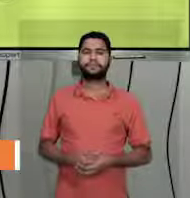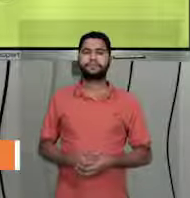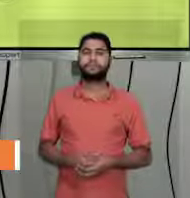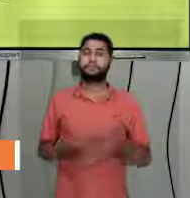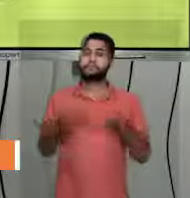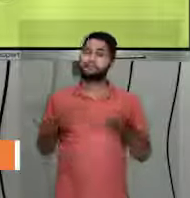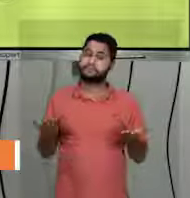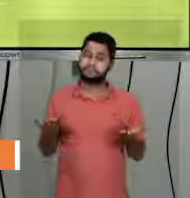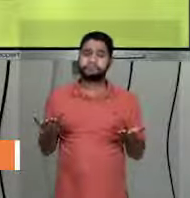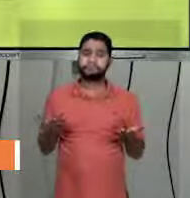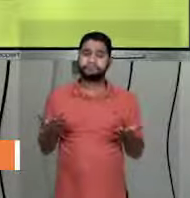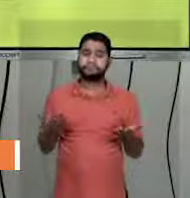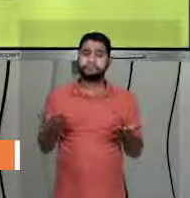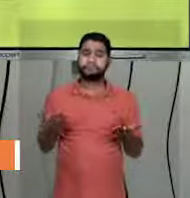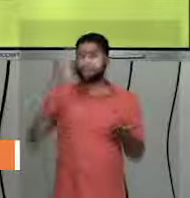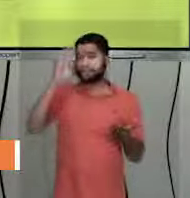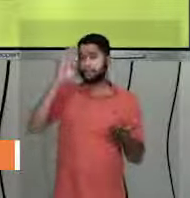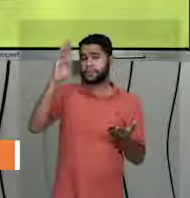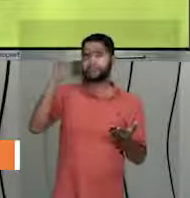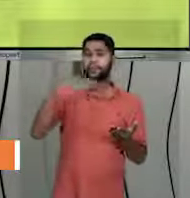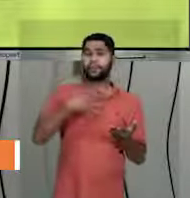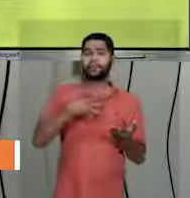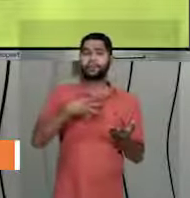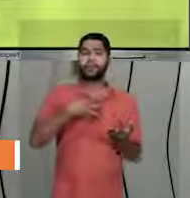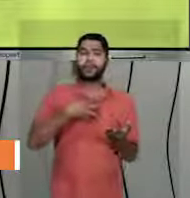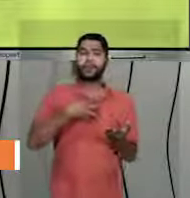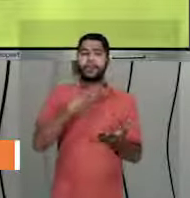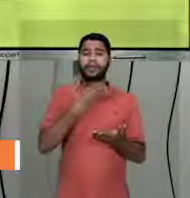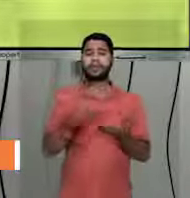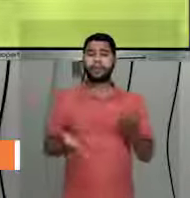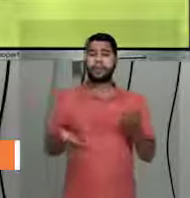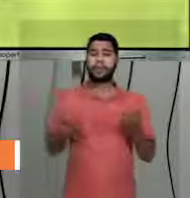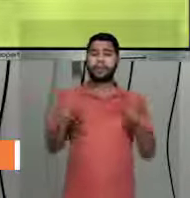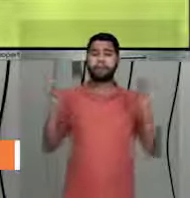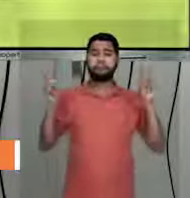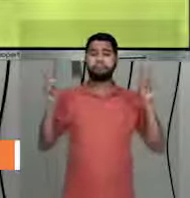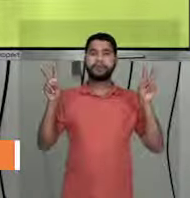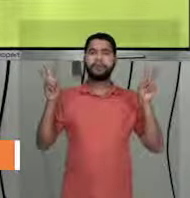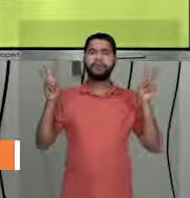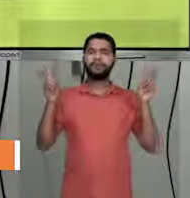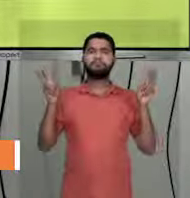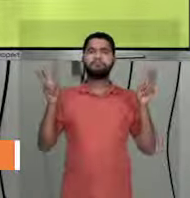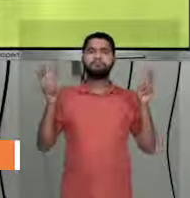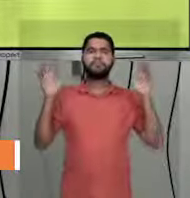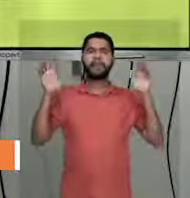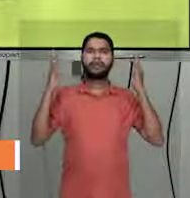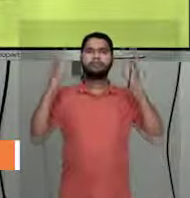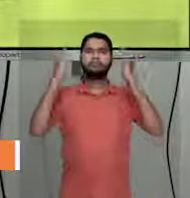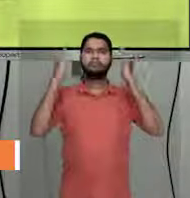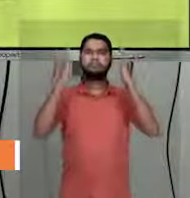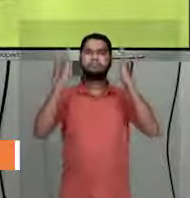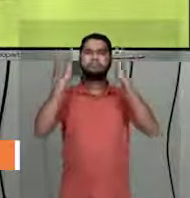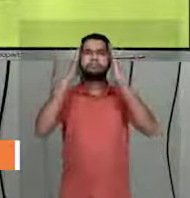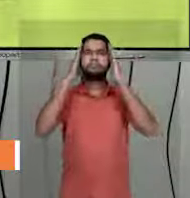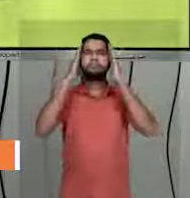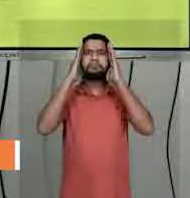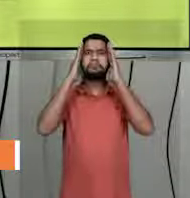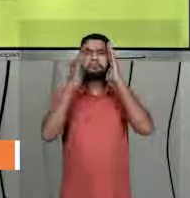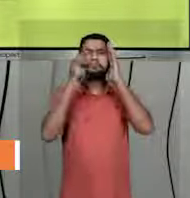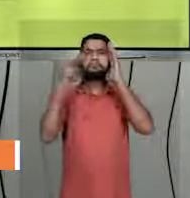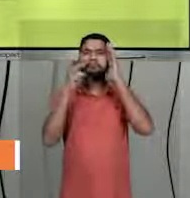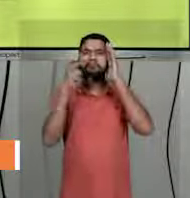Então, um dos principais sintomas é essa perda da visão periférica, que pode ser sutil no início e mais